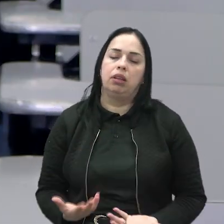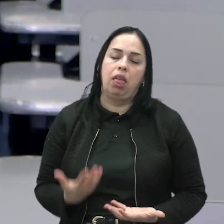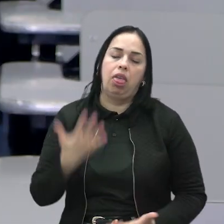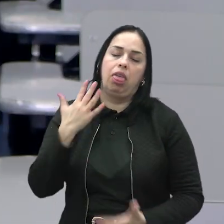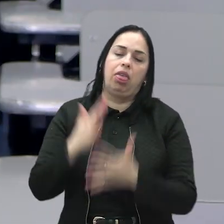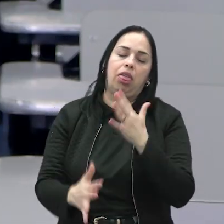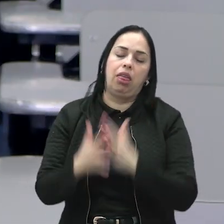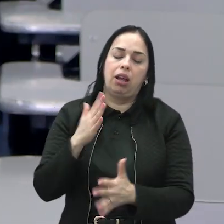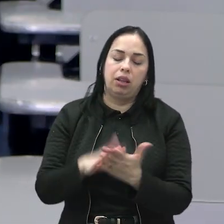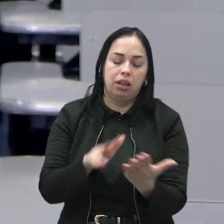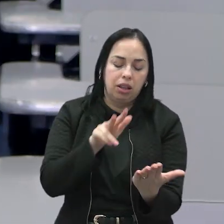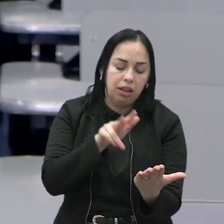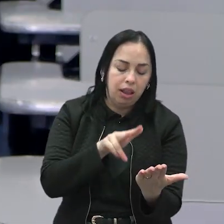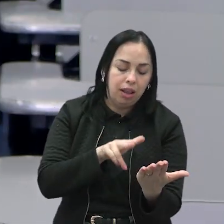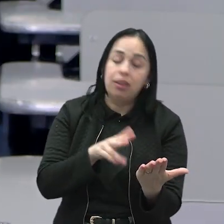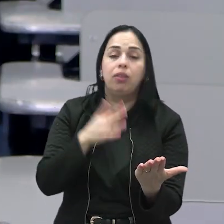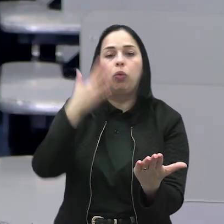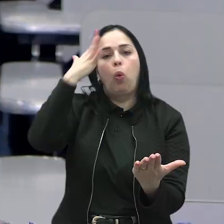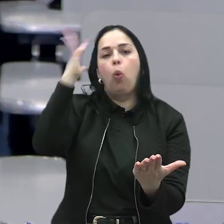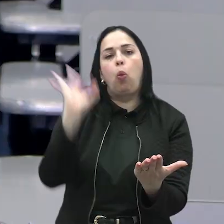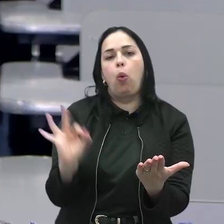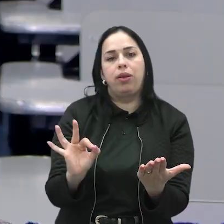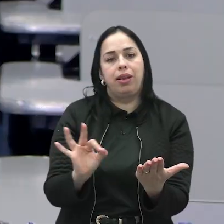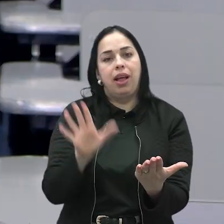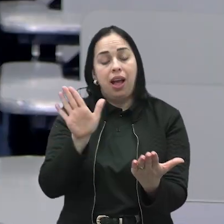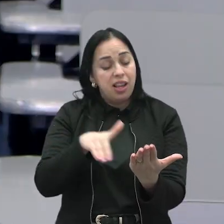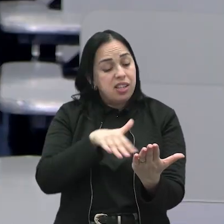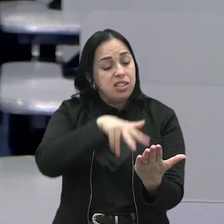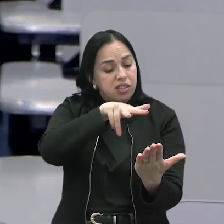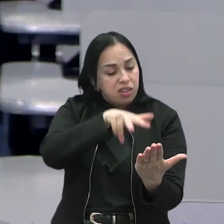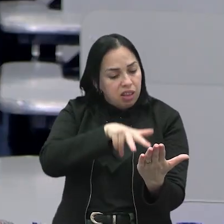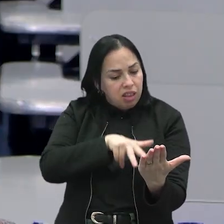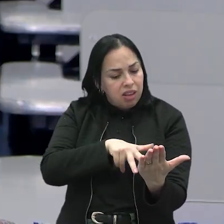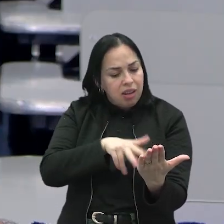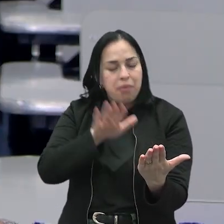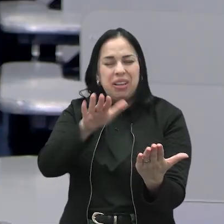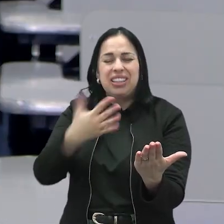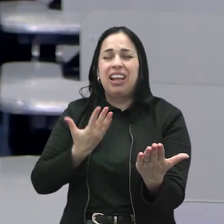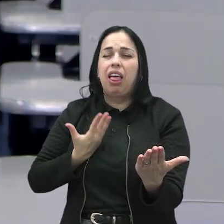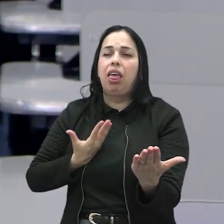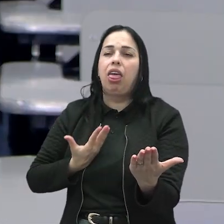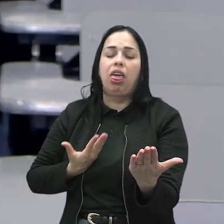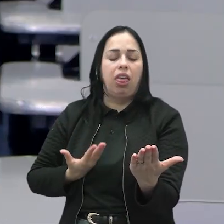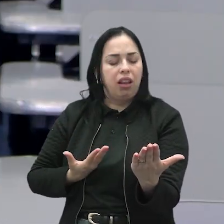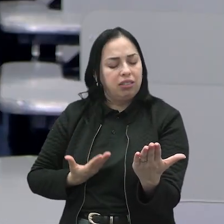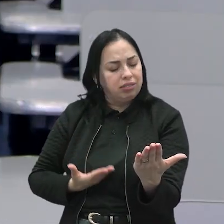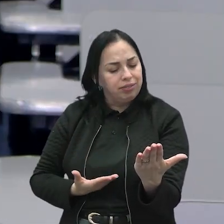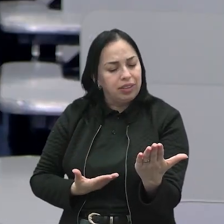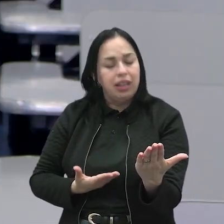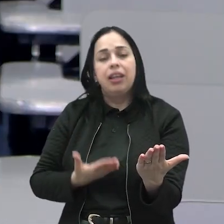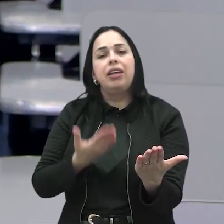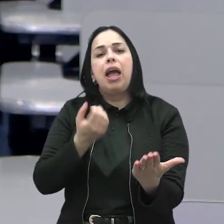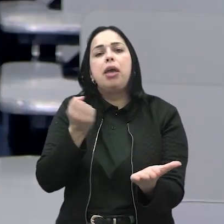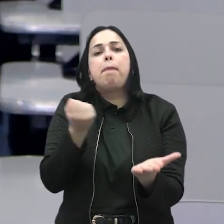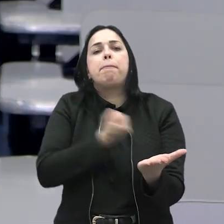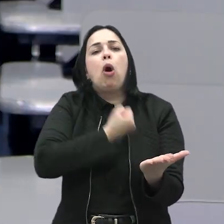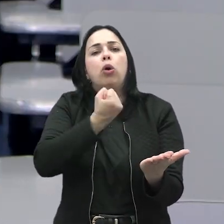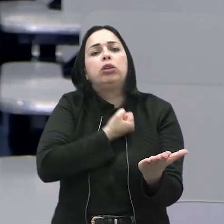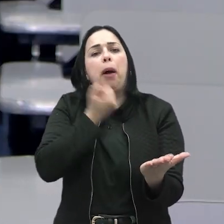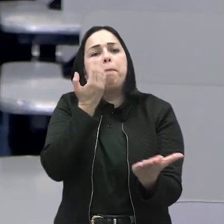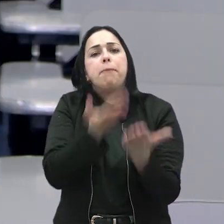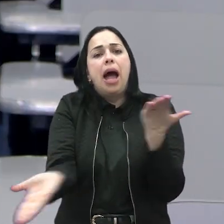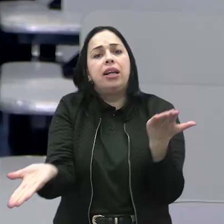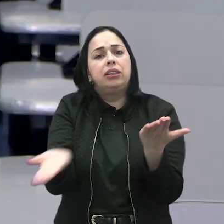atrapalha muito no sentido de ler a questão e entender a questão. Às vezes o conteúdo está lá, mas pelo cansaço você perde a questão, perde um ponto da questão muitas